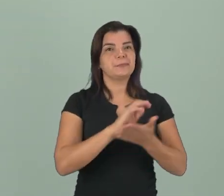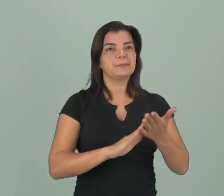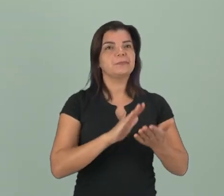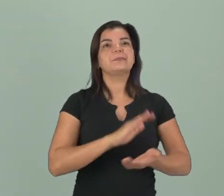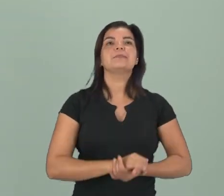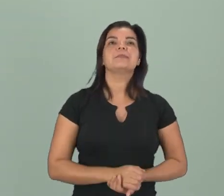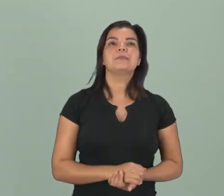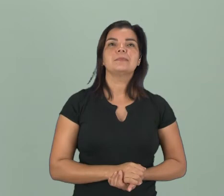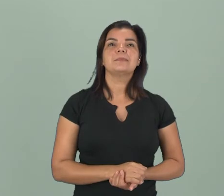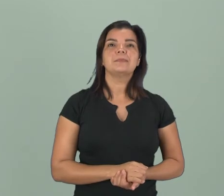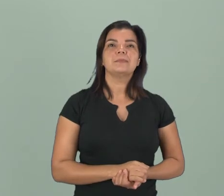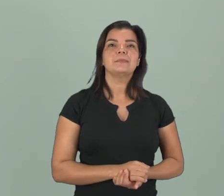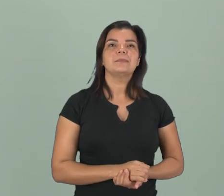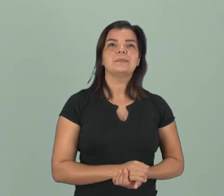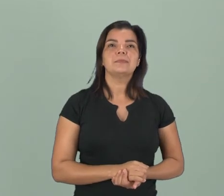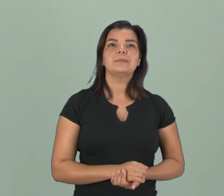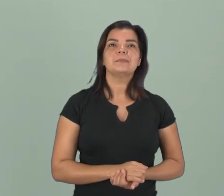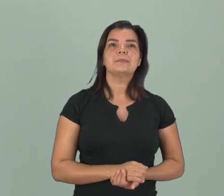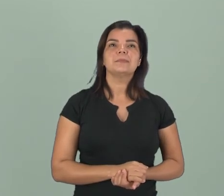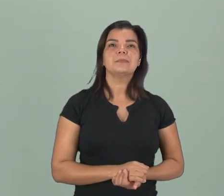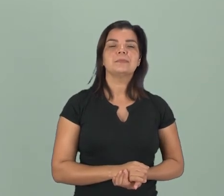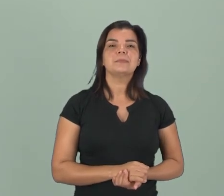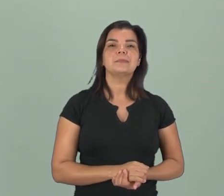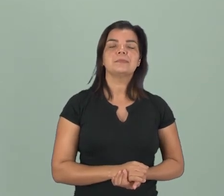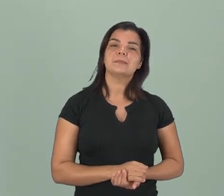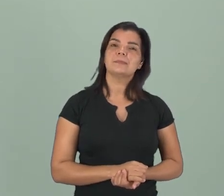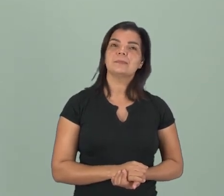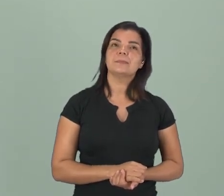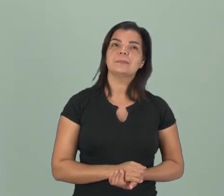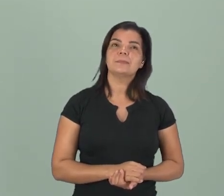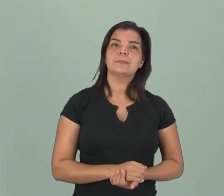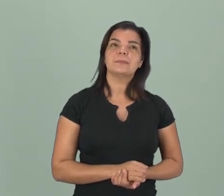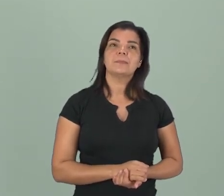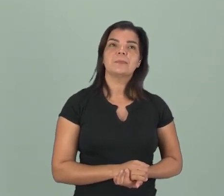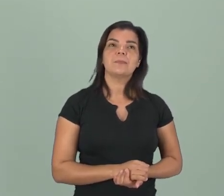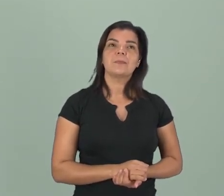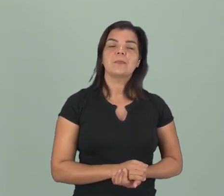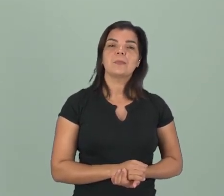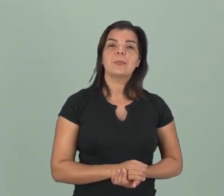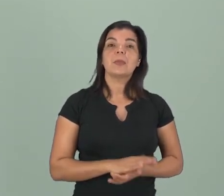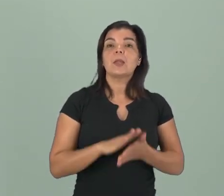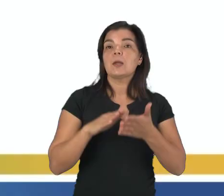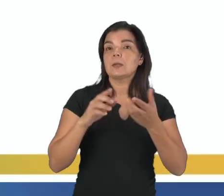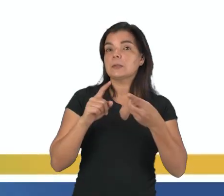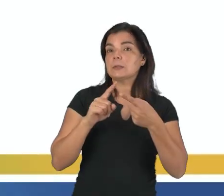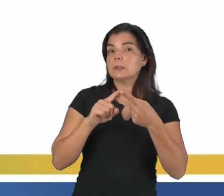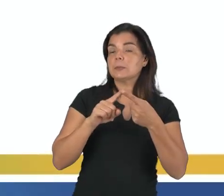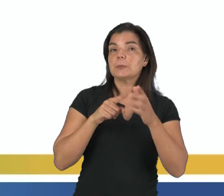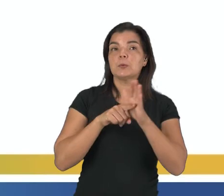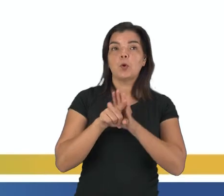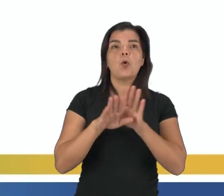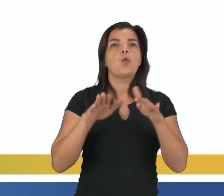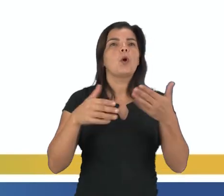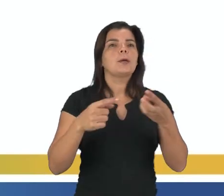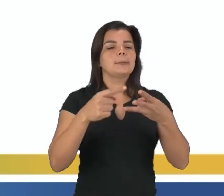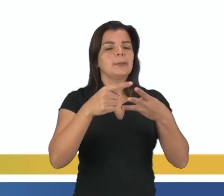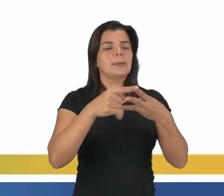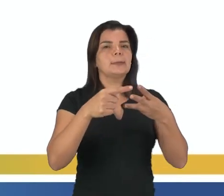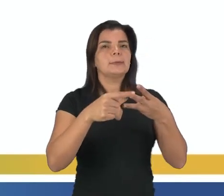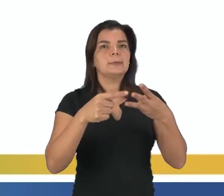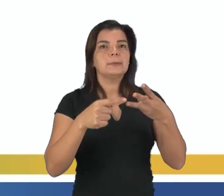atividade então eles Active Shine é hora na nossa atividade e na primeira pergunta Tem